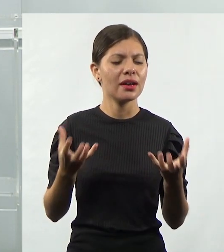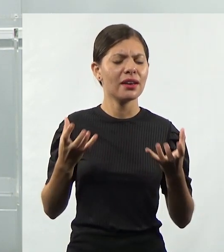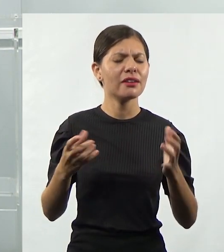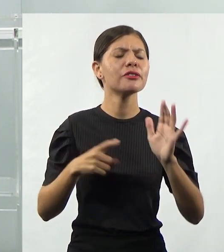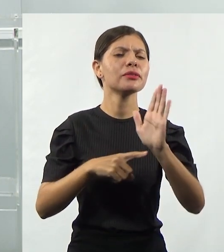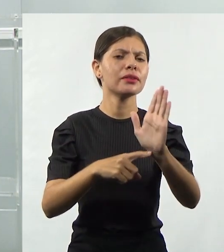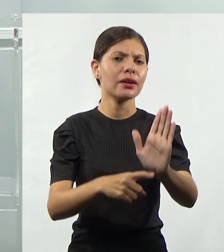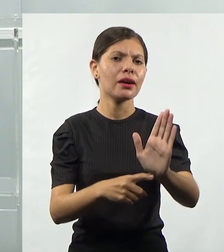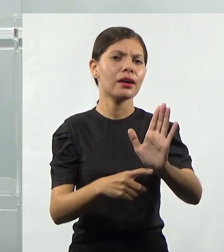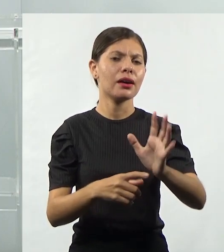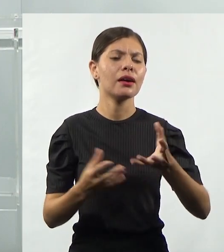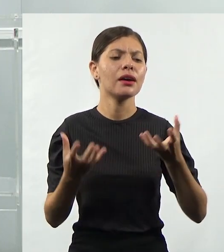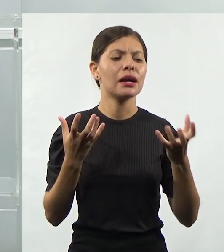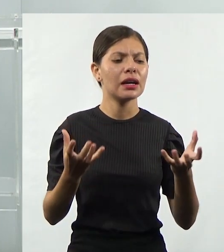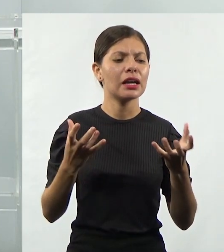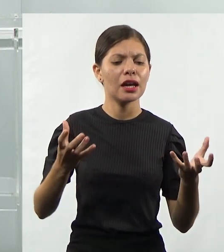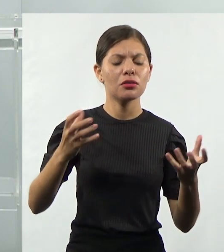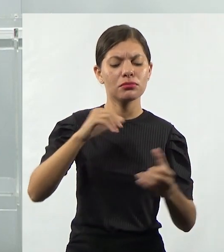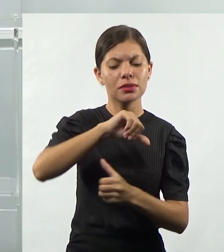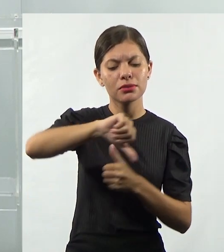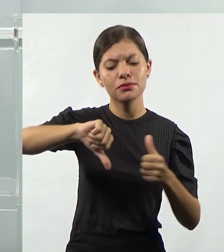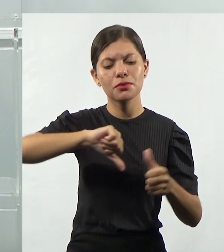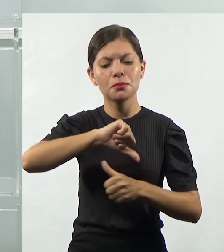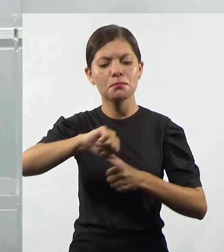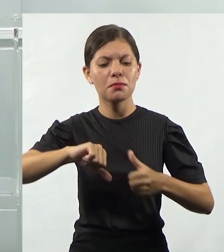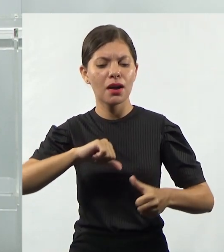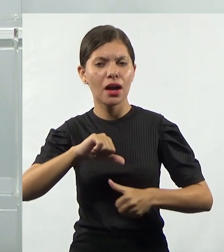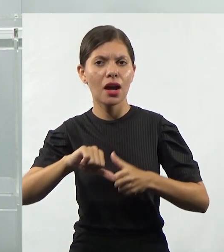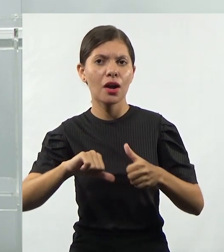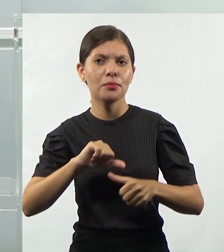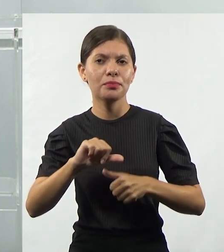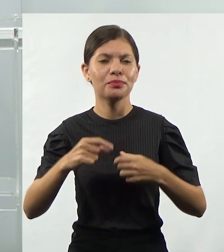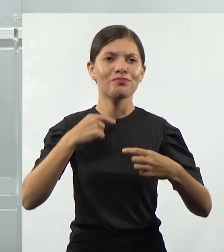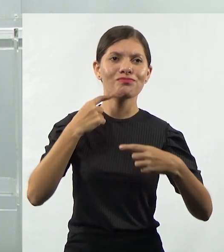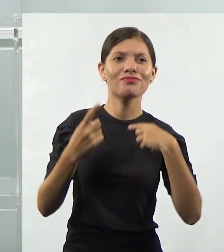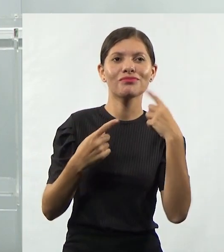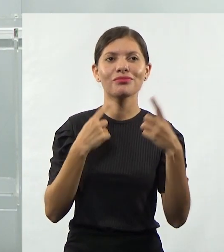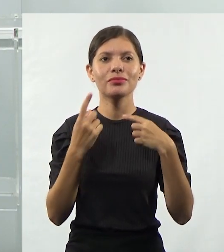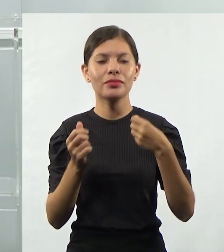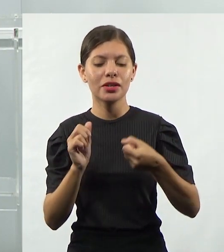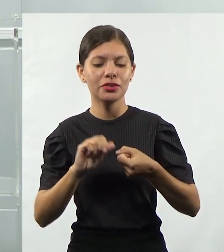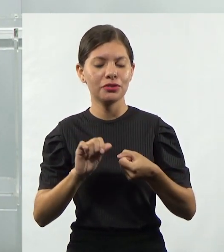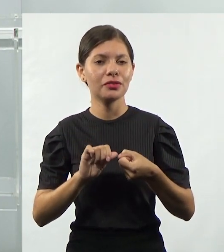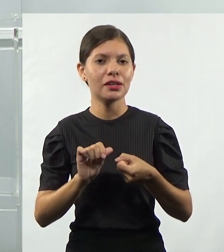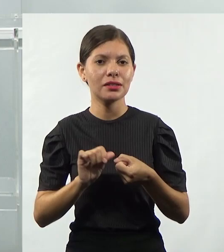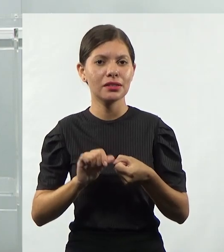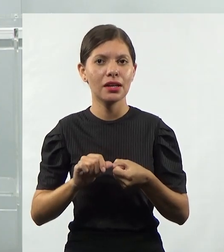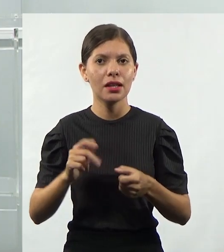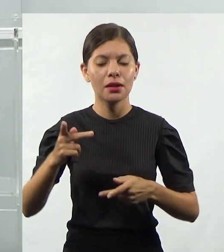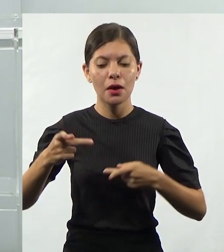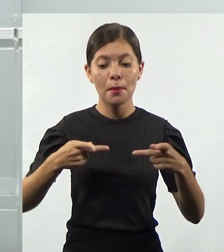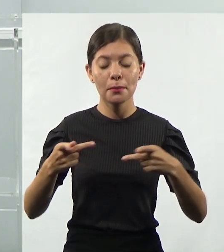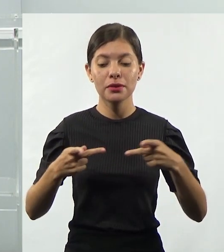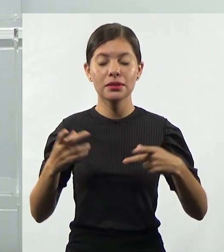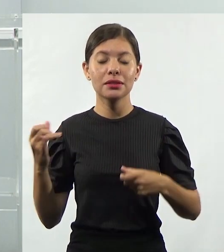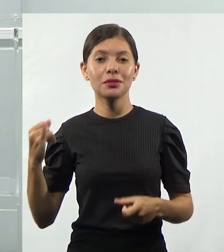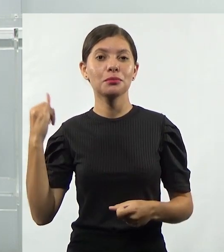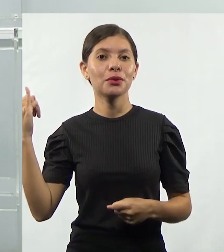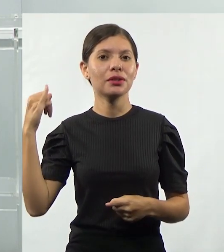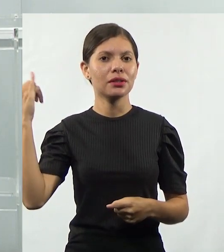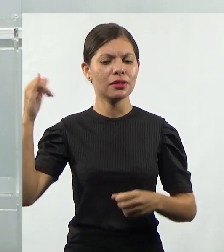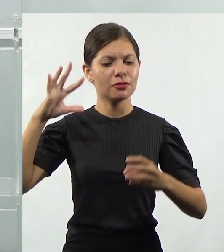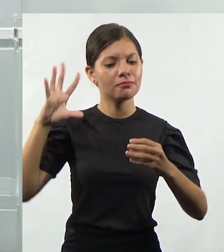de querer ajudar, de querer transformar, que estão com vontade aí de fazer. Então, é um processo muito